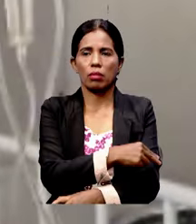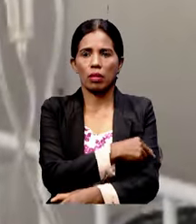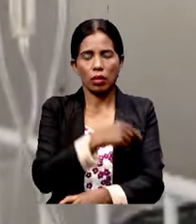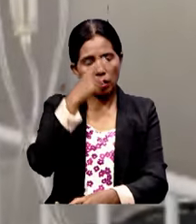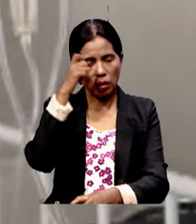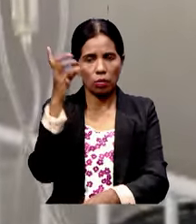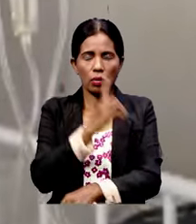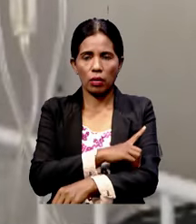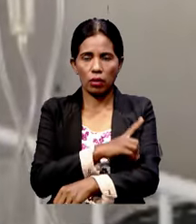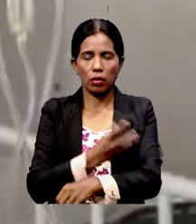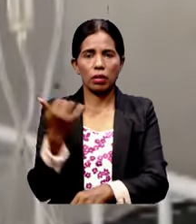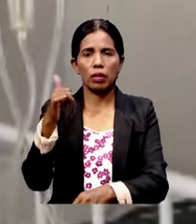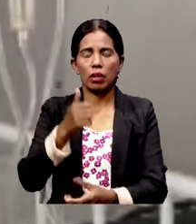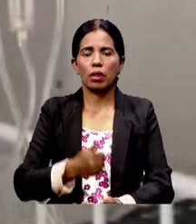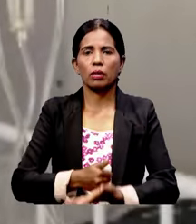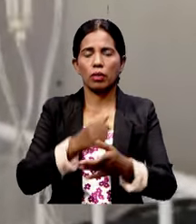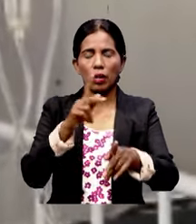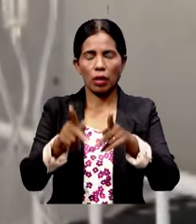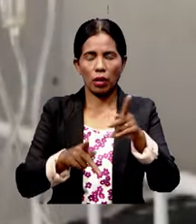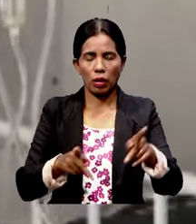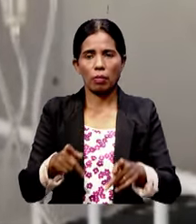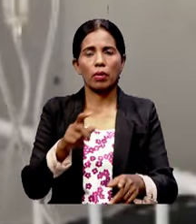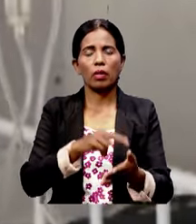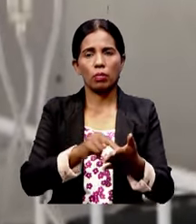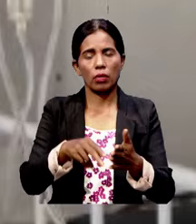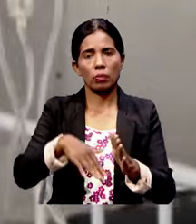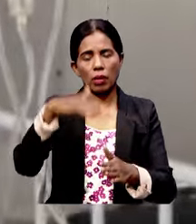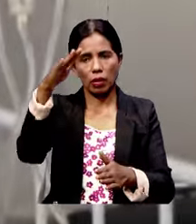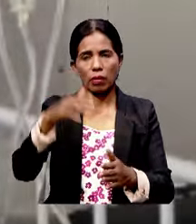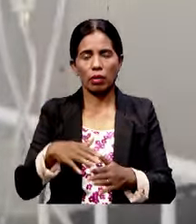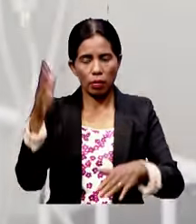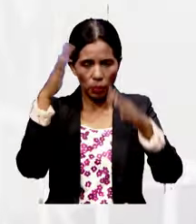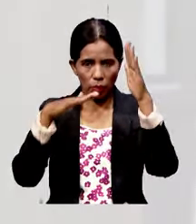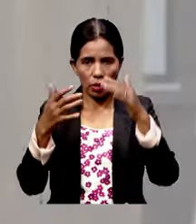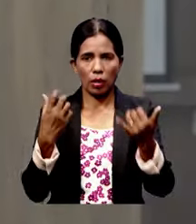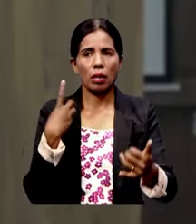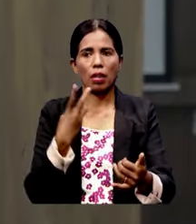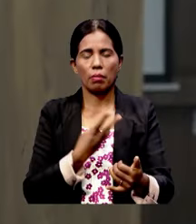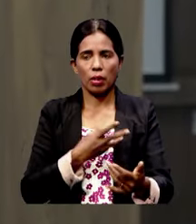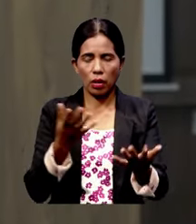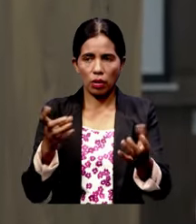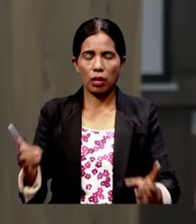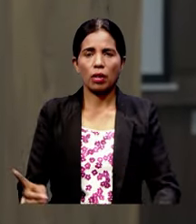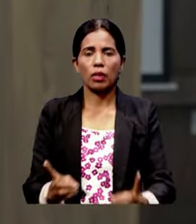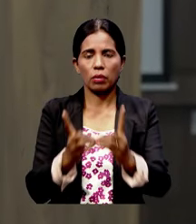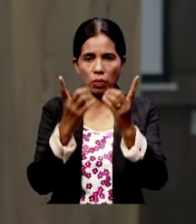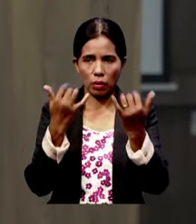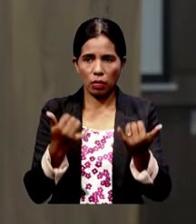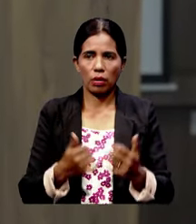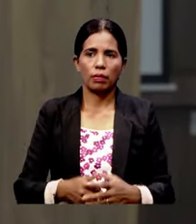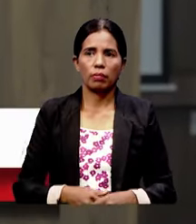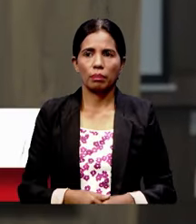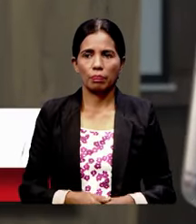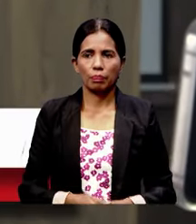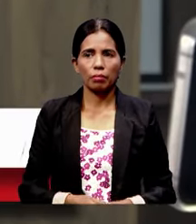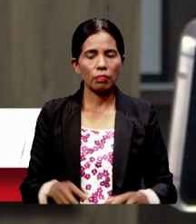cada lorm siratende paciente o número neve as. Problema da DAO que nevema kami agora enfrenta ela maka